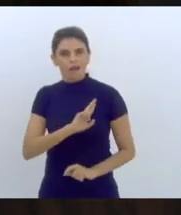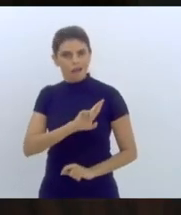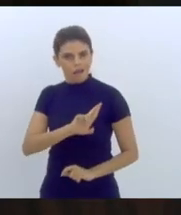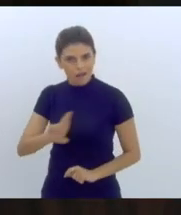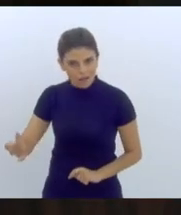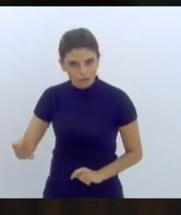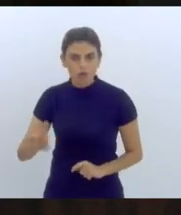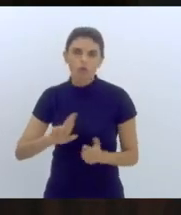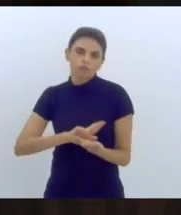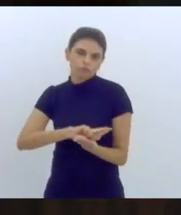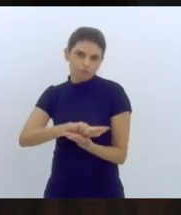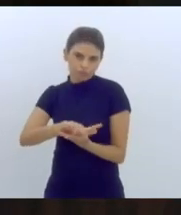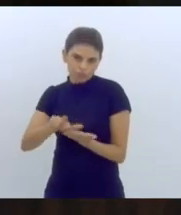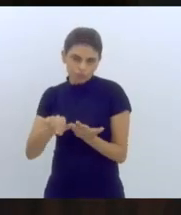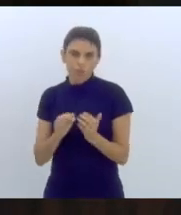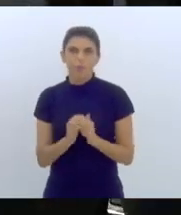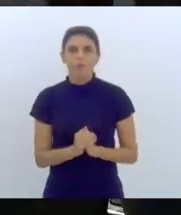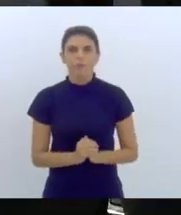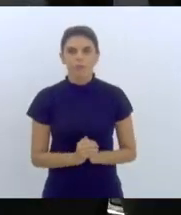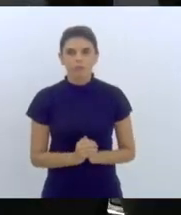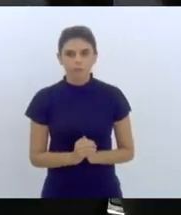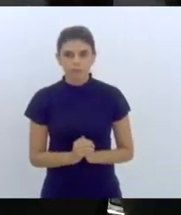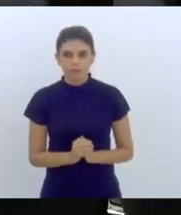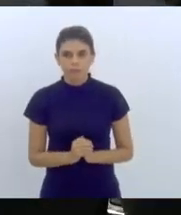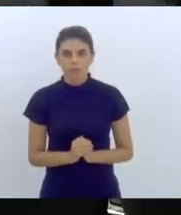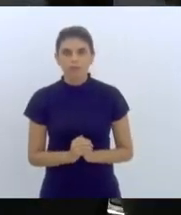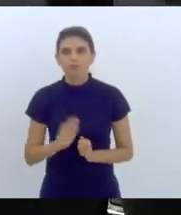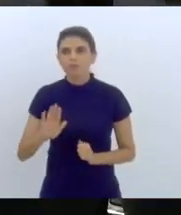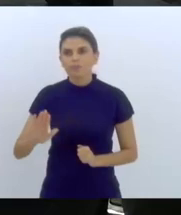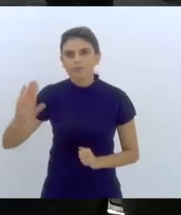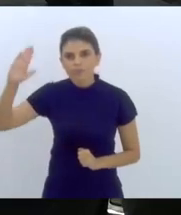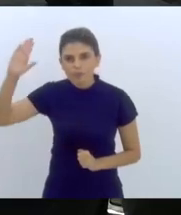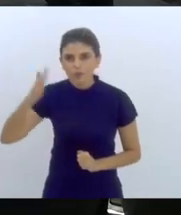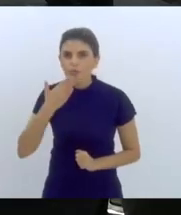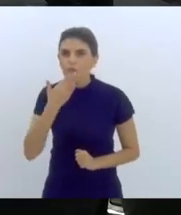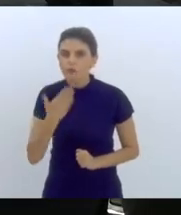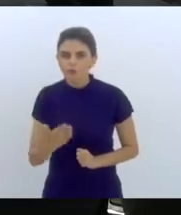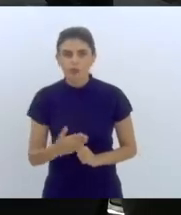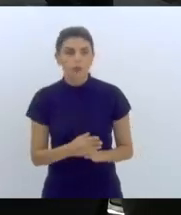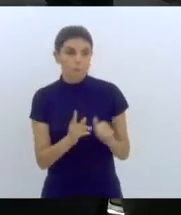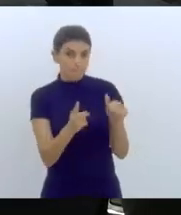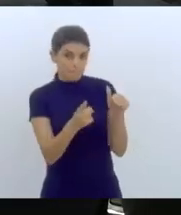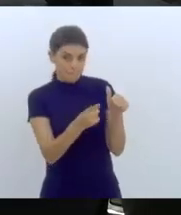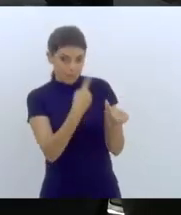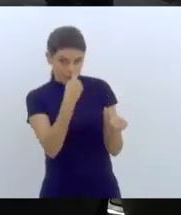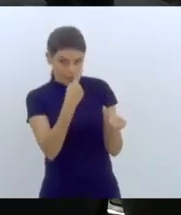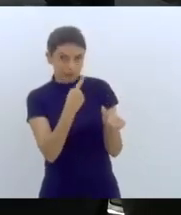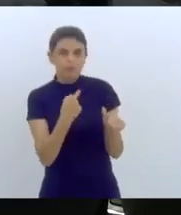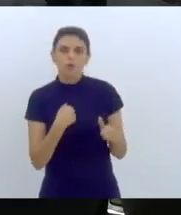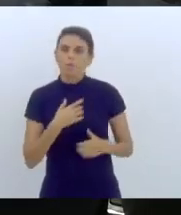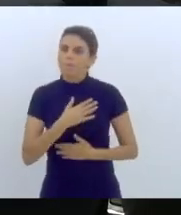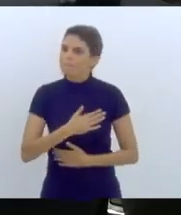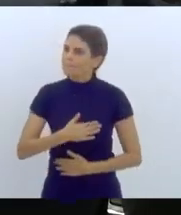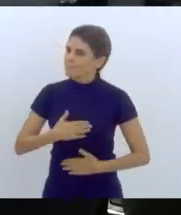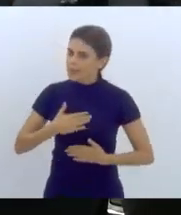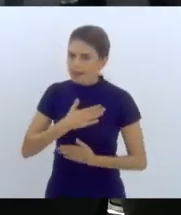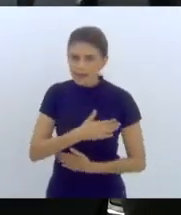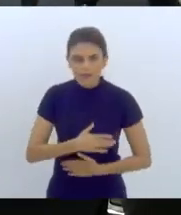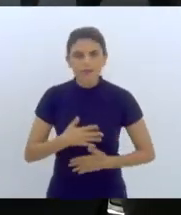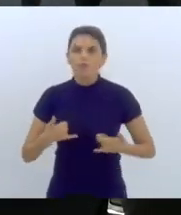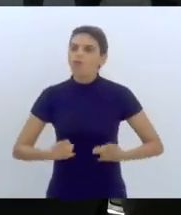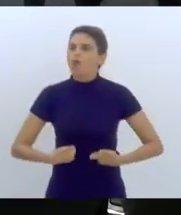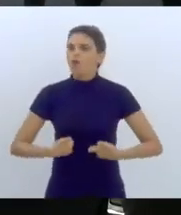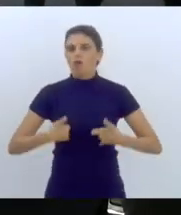e da outras providências. Ordem, senhora presidente. Concedido, deputado. Primeiro, um prazer e um